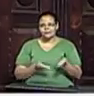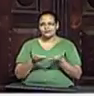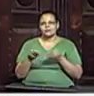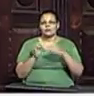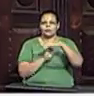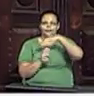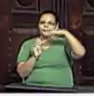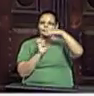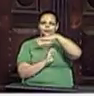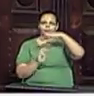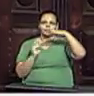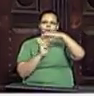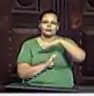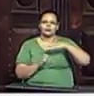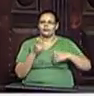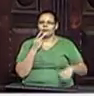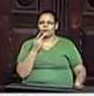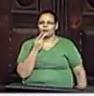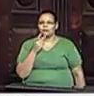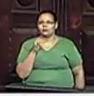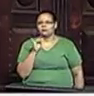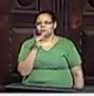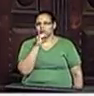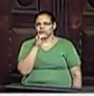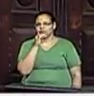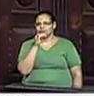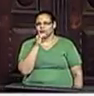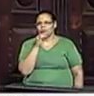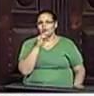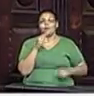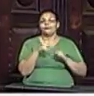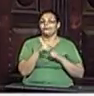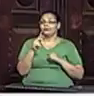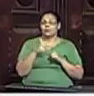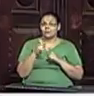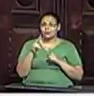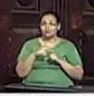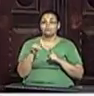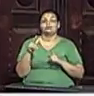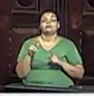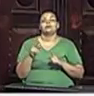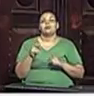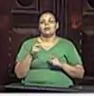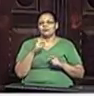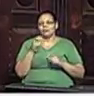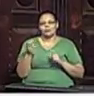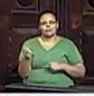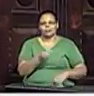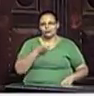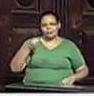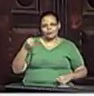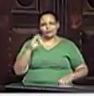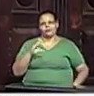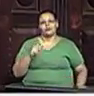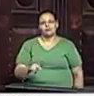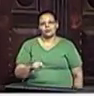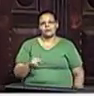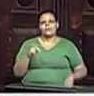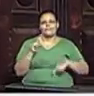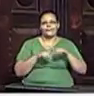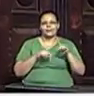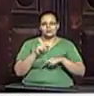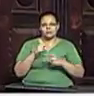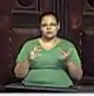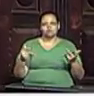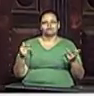grandes empresas, vamos falar aqui, a indústria de refrigerantes, a indústria de cerveja, a indústria de materiais